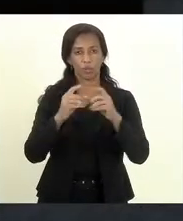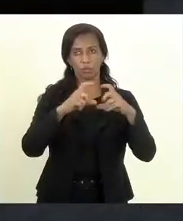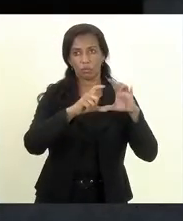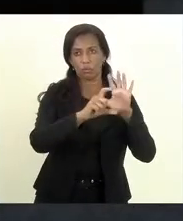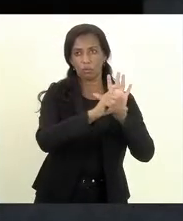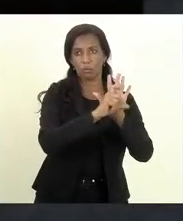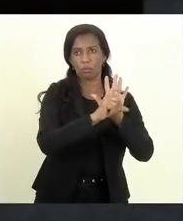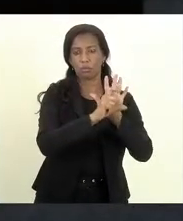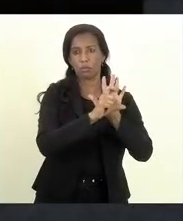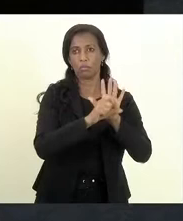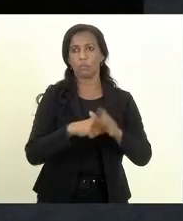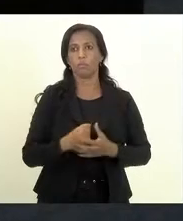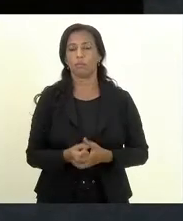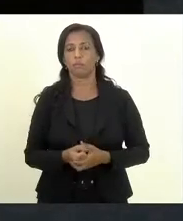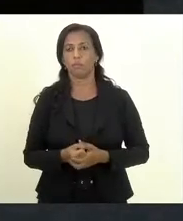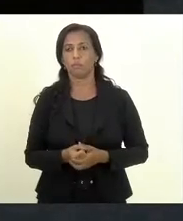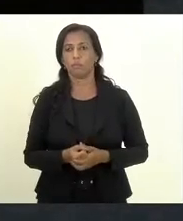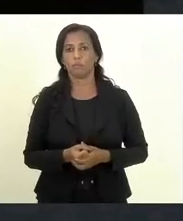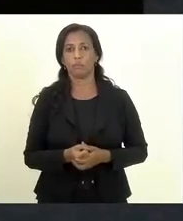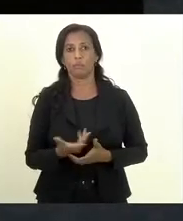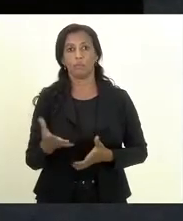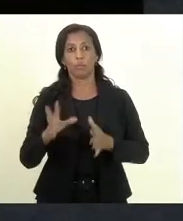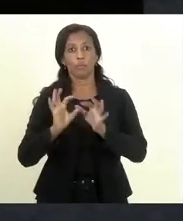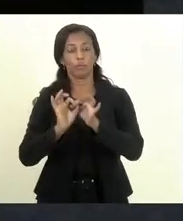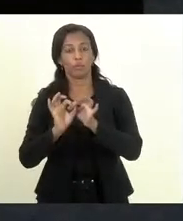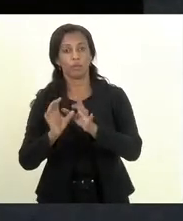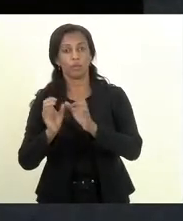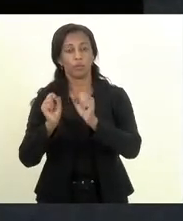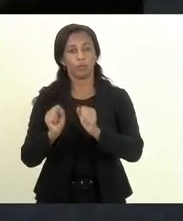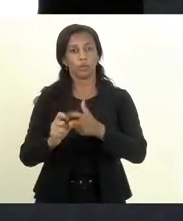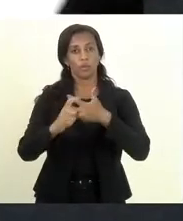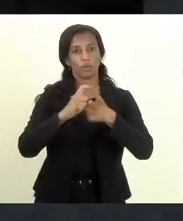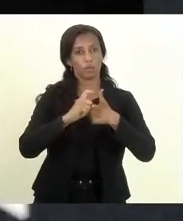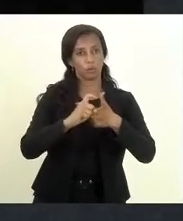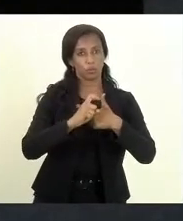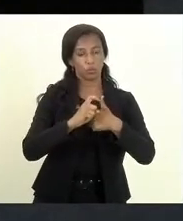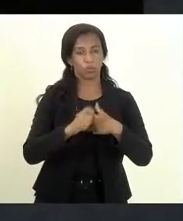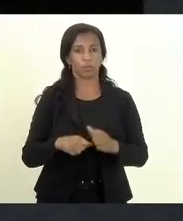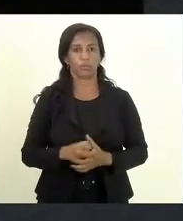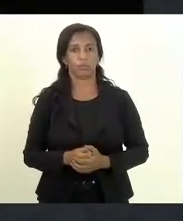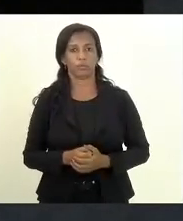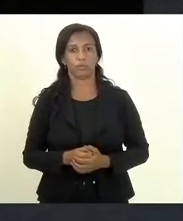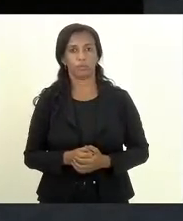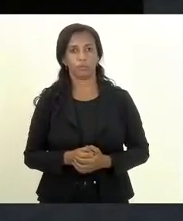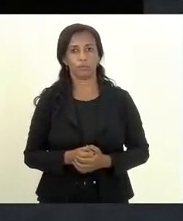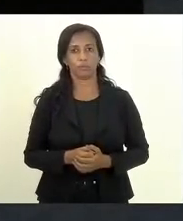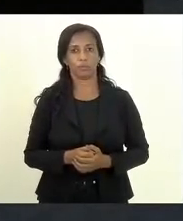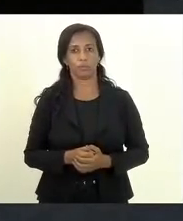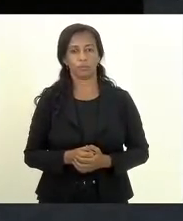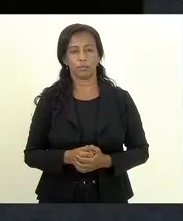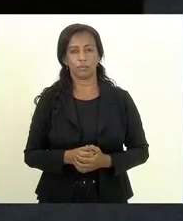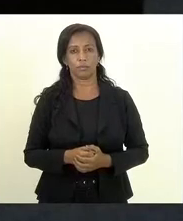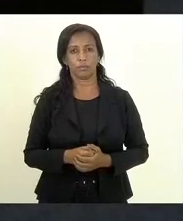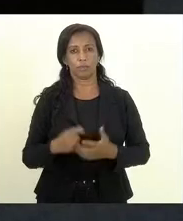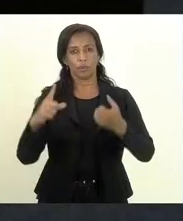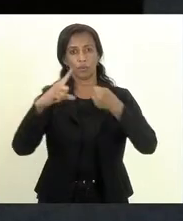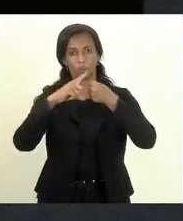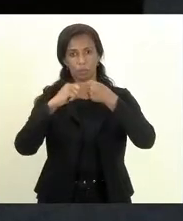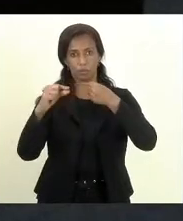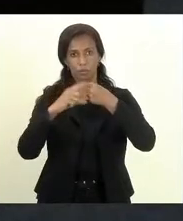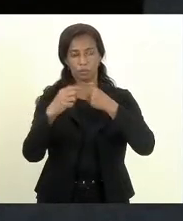dizendo o seguinte, por deliberação do Poder Executivo. E no